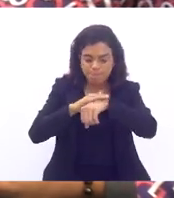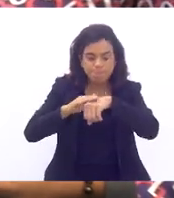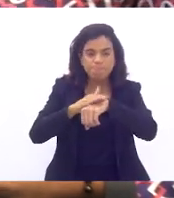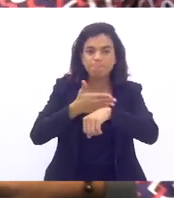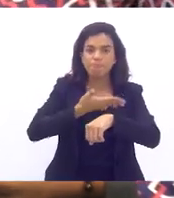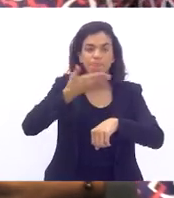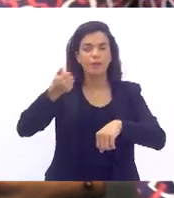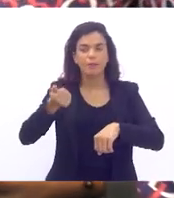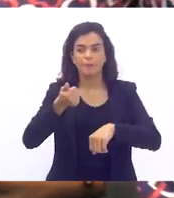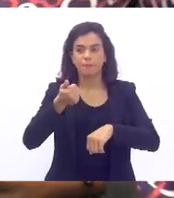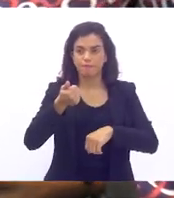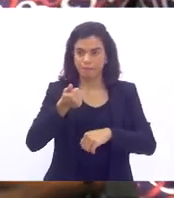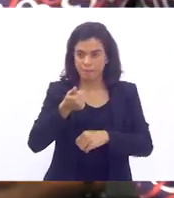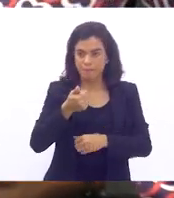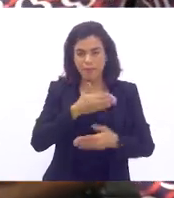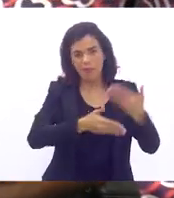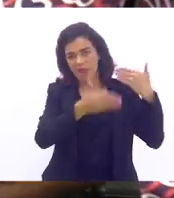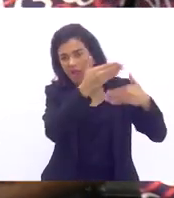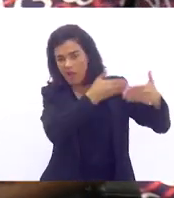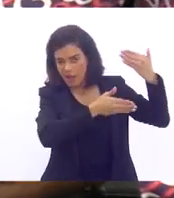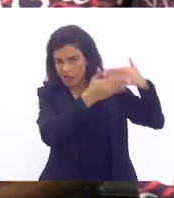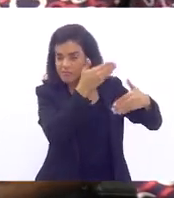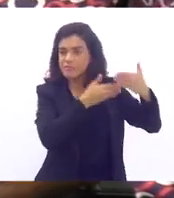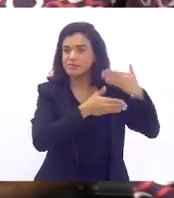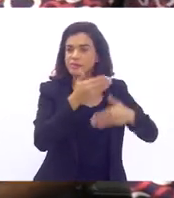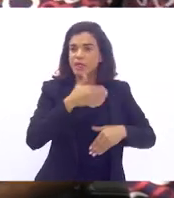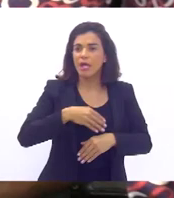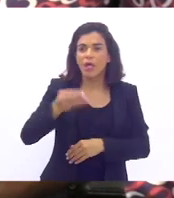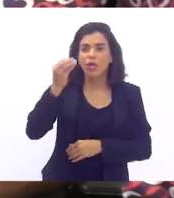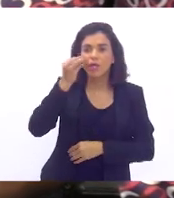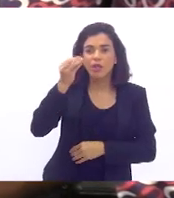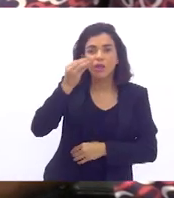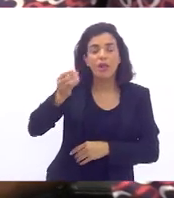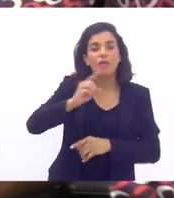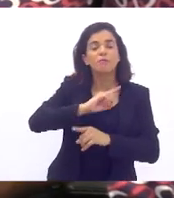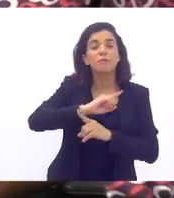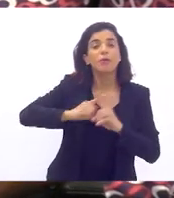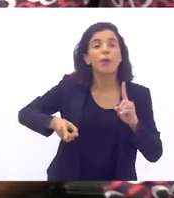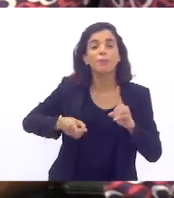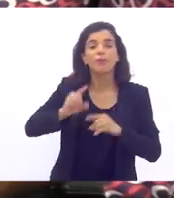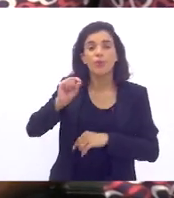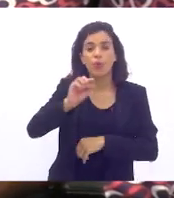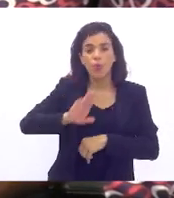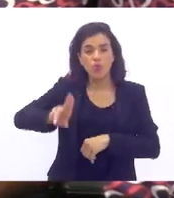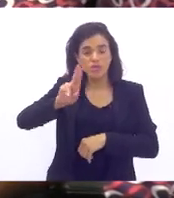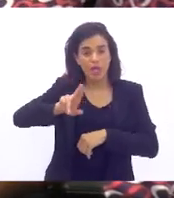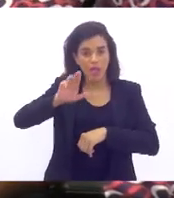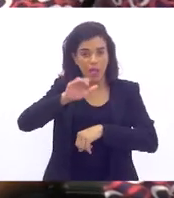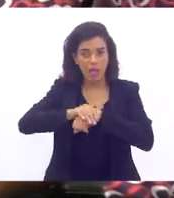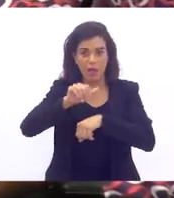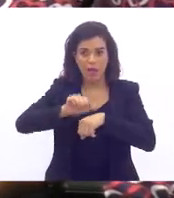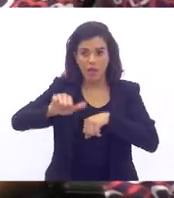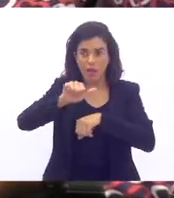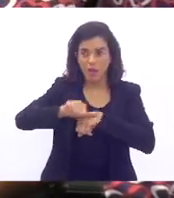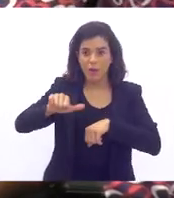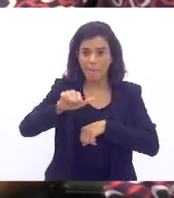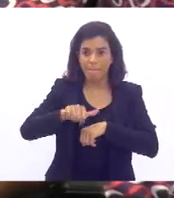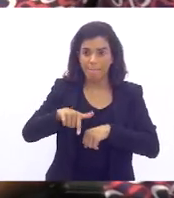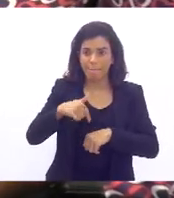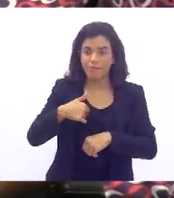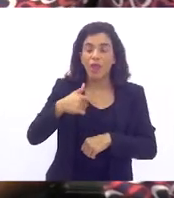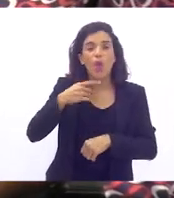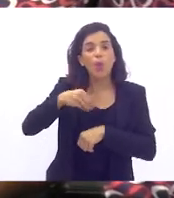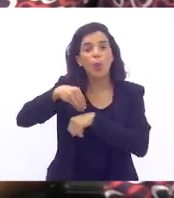no passado não tão distante eu já cheguei a ser proibido de usar esses porque é uma